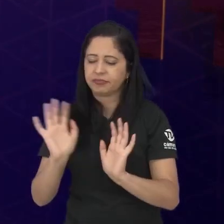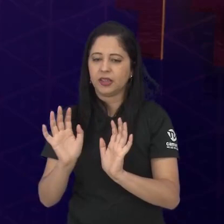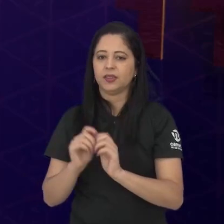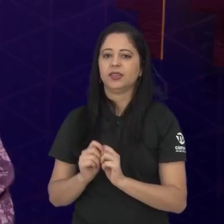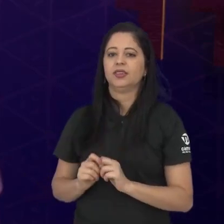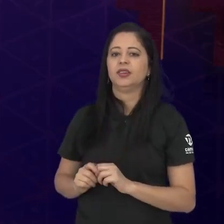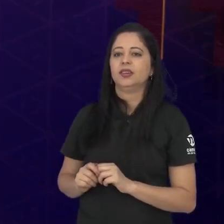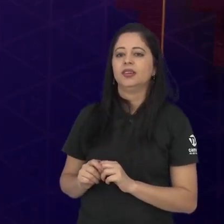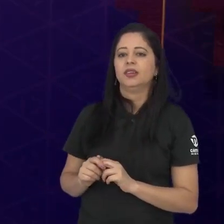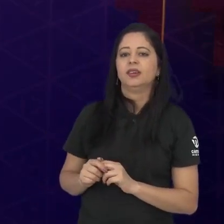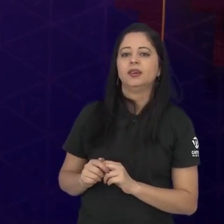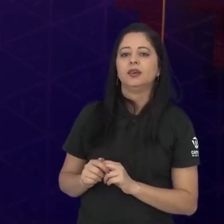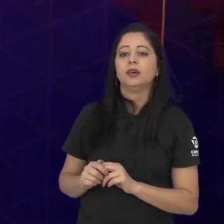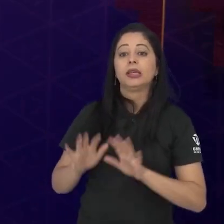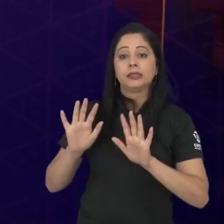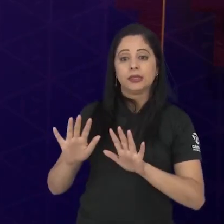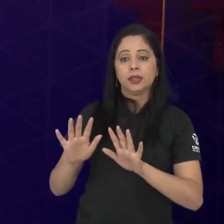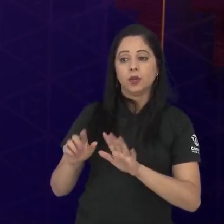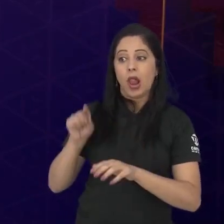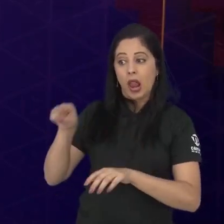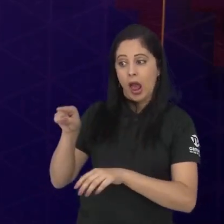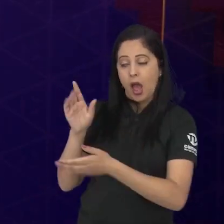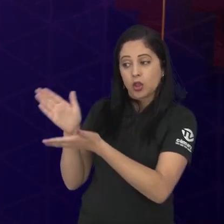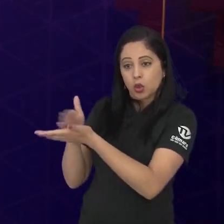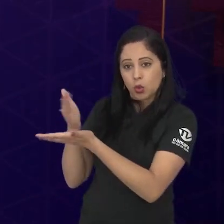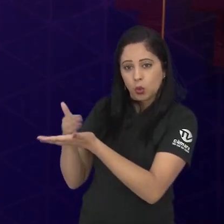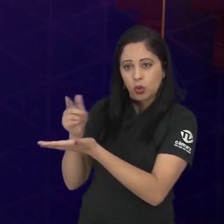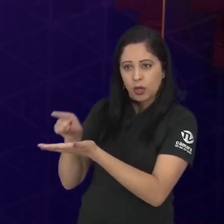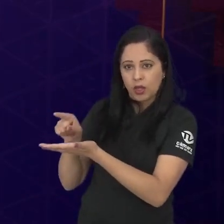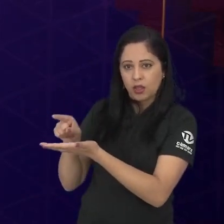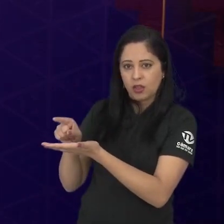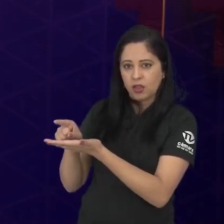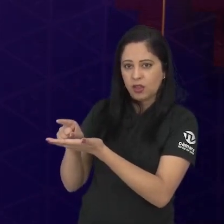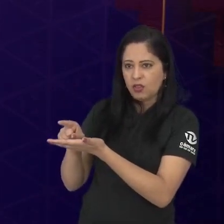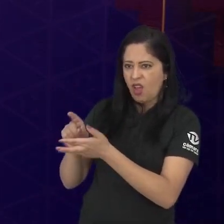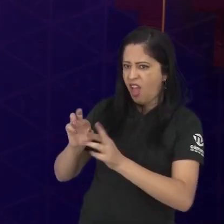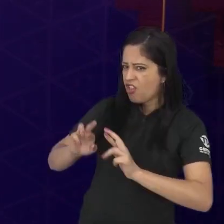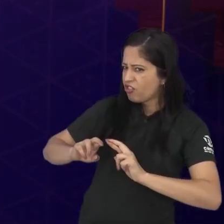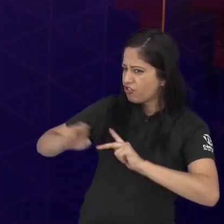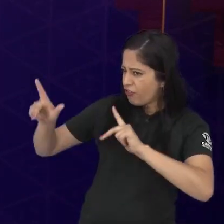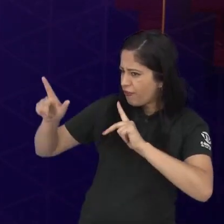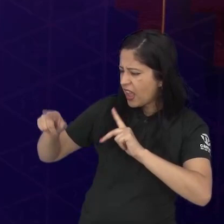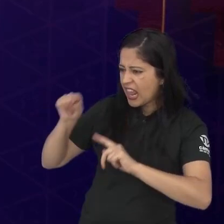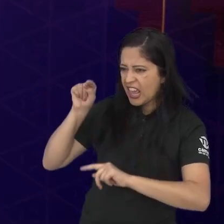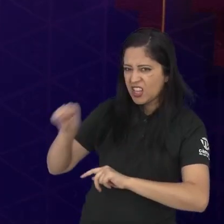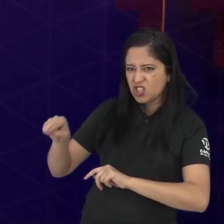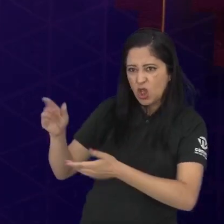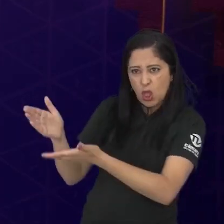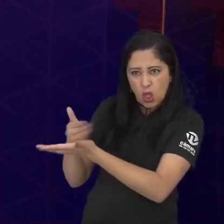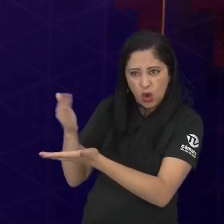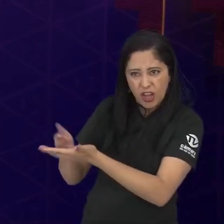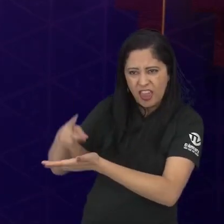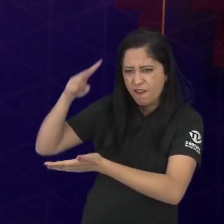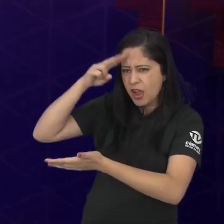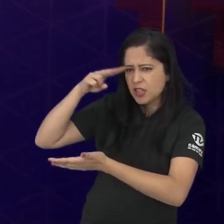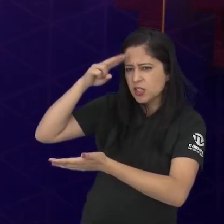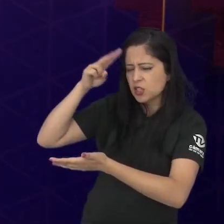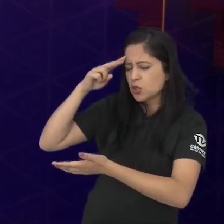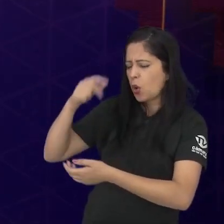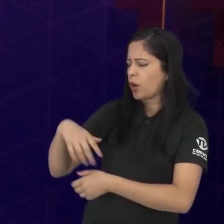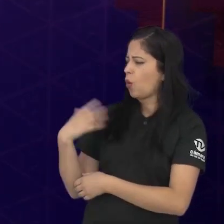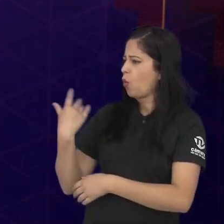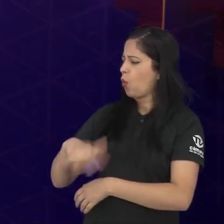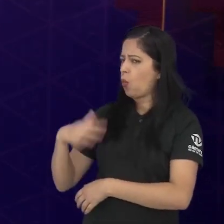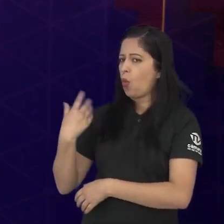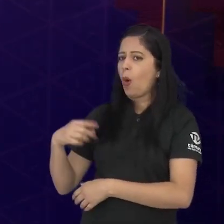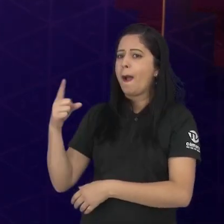consegue resolver. Né? No livro, é muito mais caótico do que no filme.